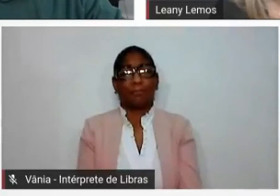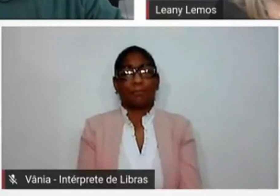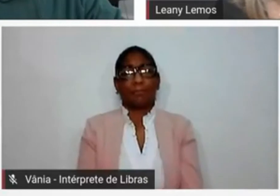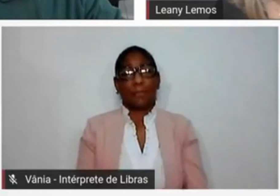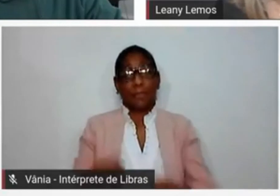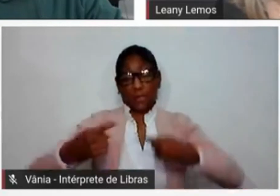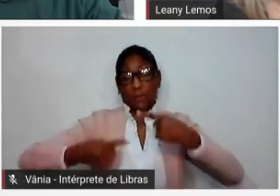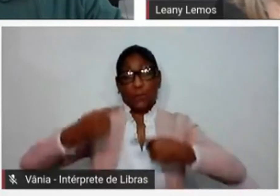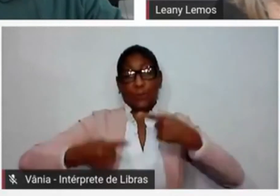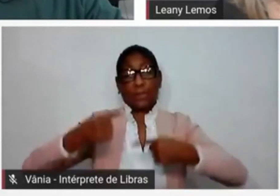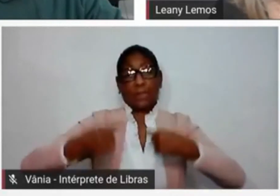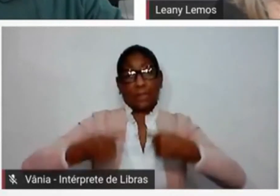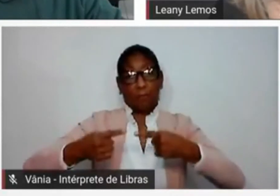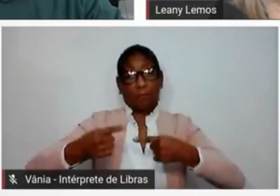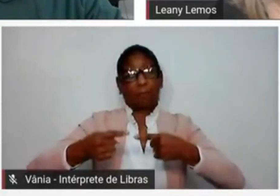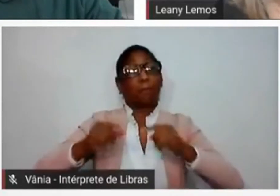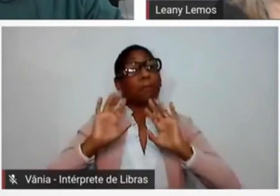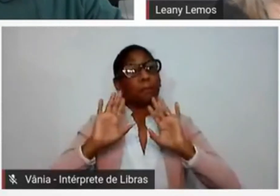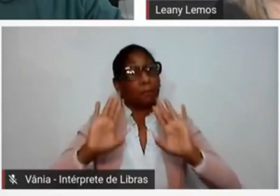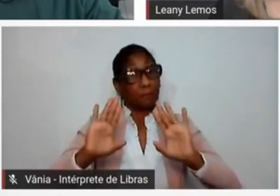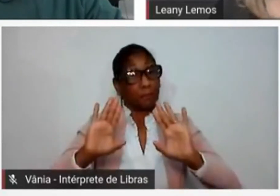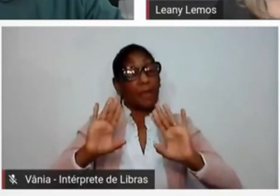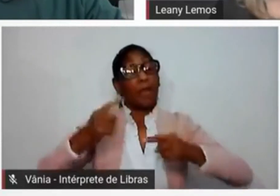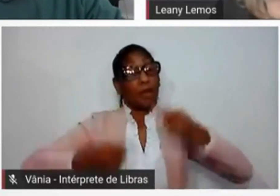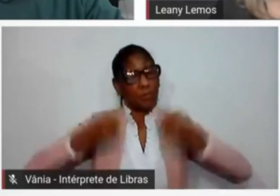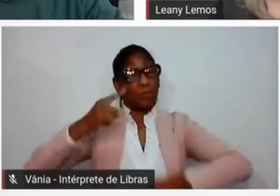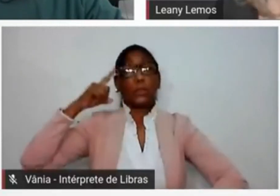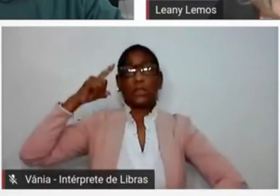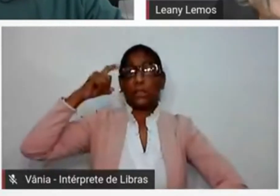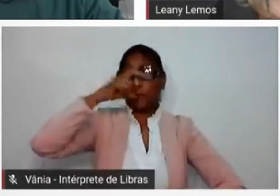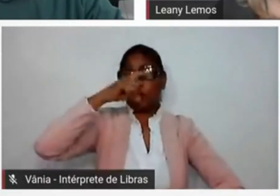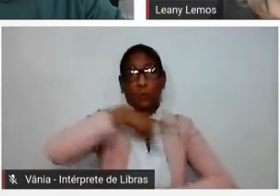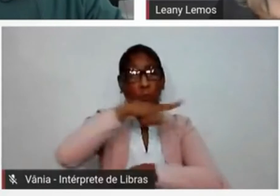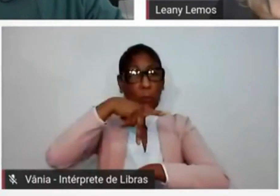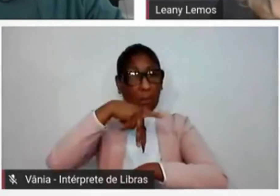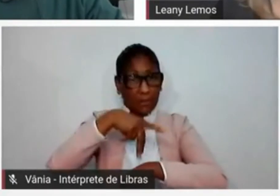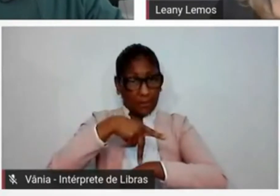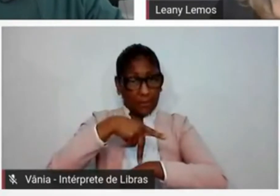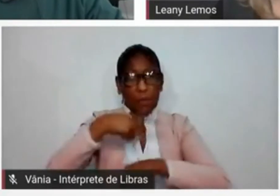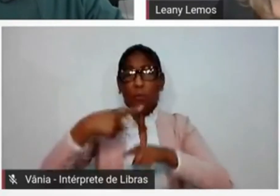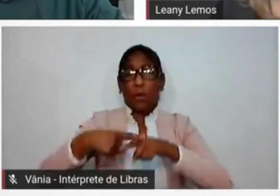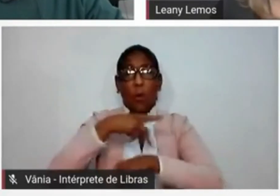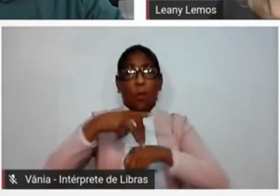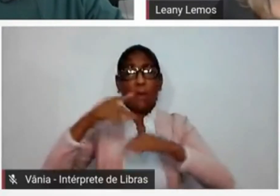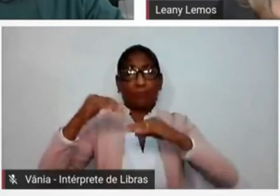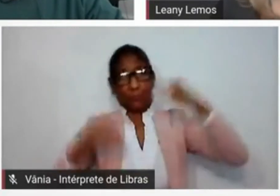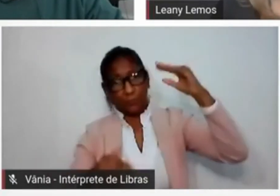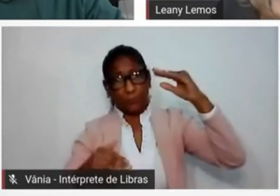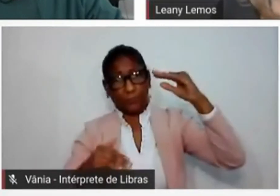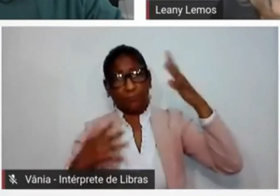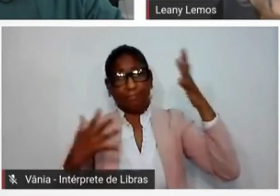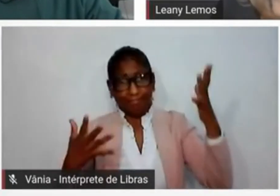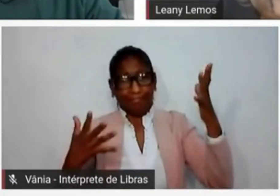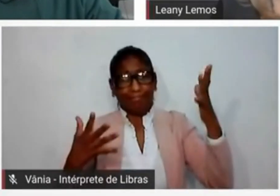nessa discussão, mas que é uma discussão muito difícil num país, especialmente num país tão desigual como o nosso, em que grande parte